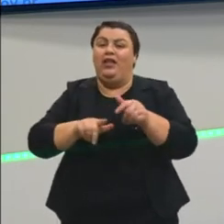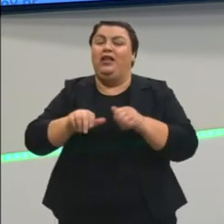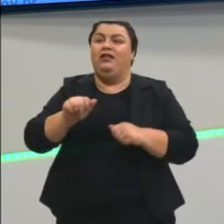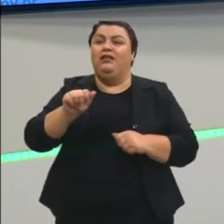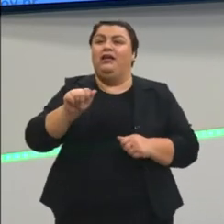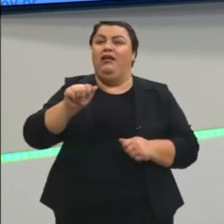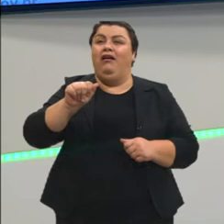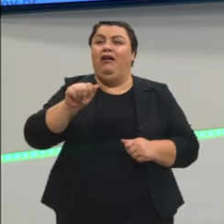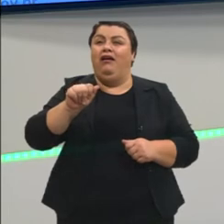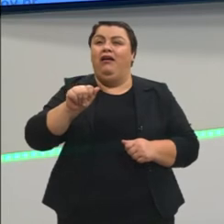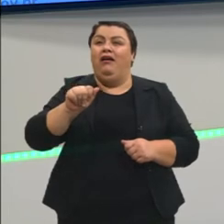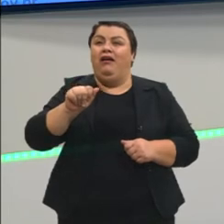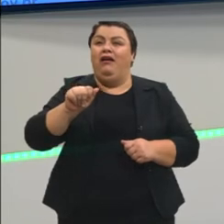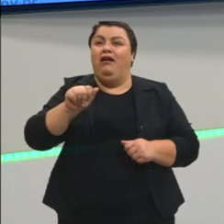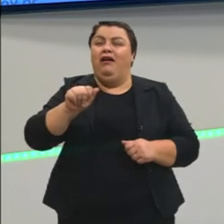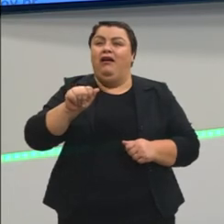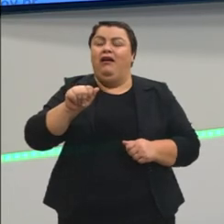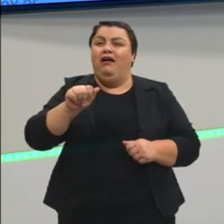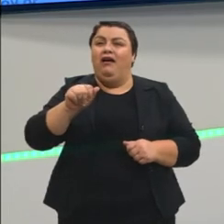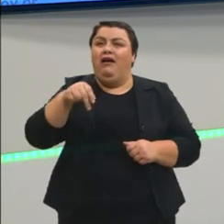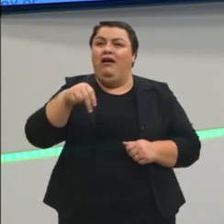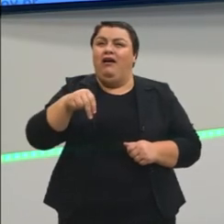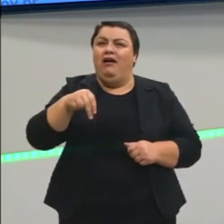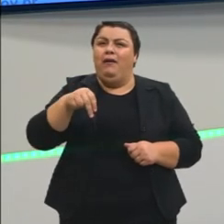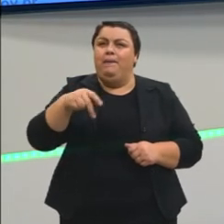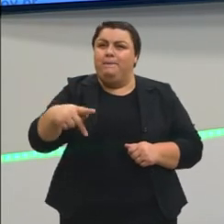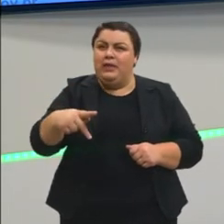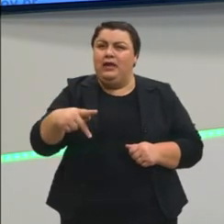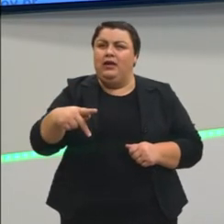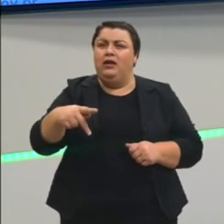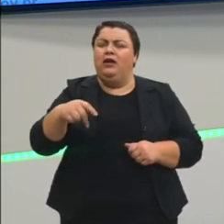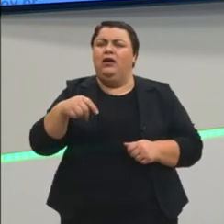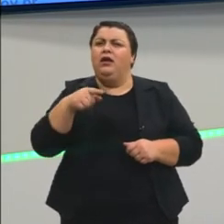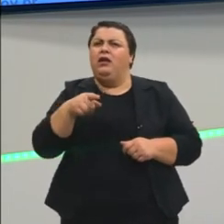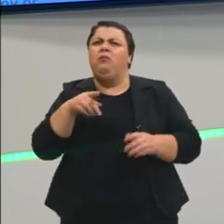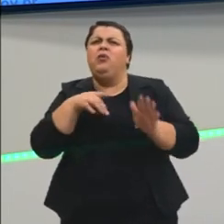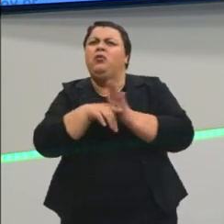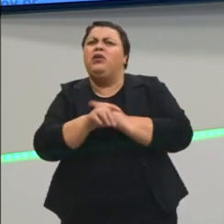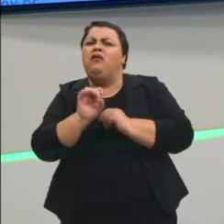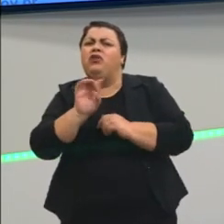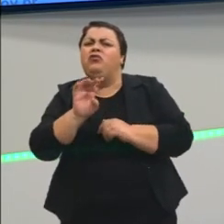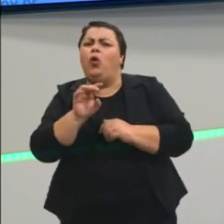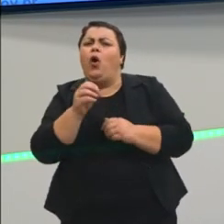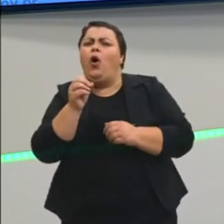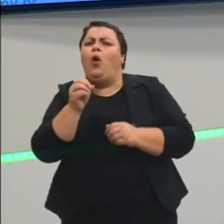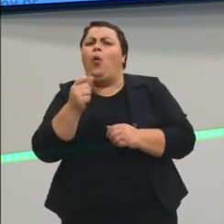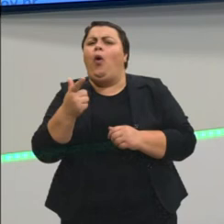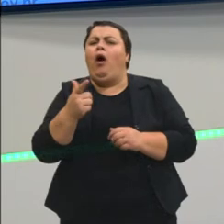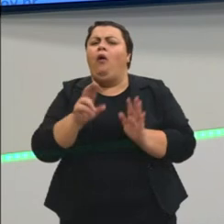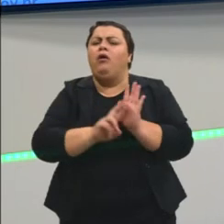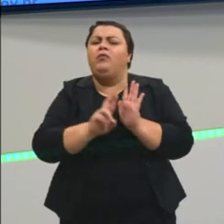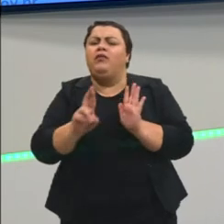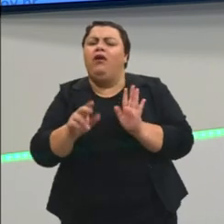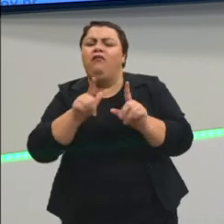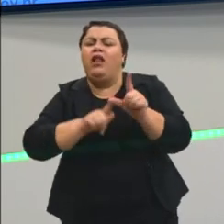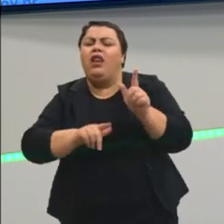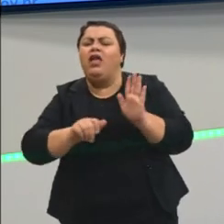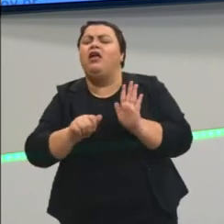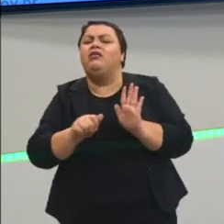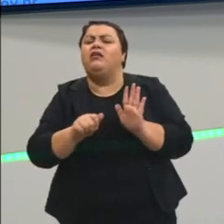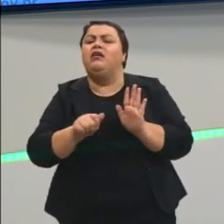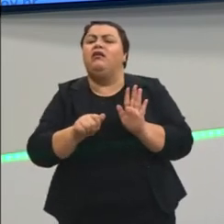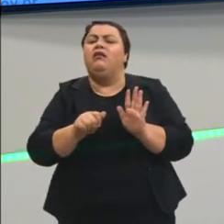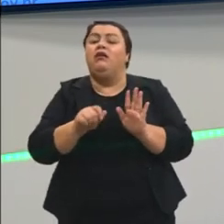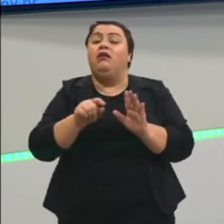simplesmente perguntava a simbologia não é qual era o símbolo que procura a letra que representava o número de massa eu quero a letra que representava o número atômico